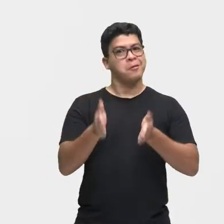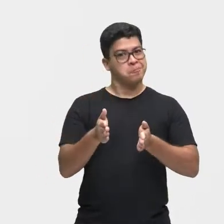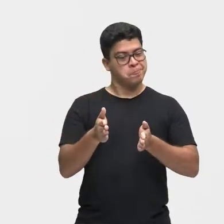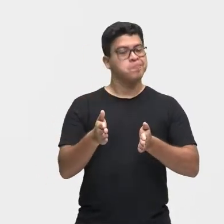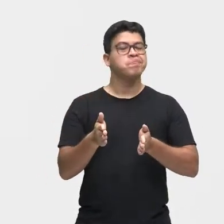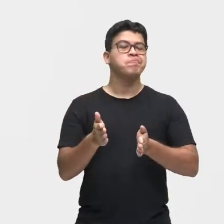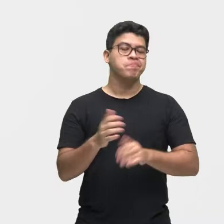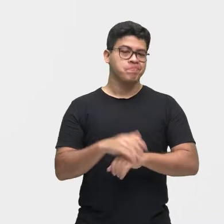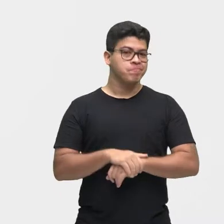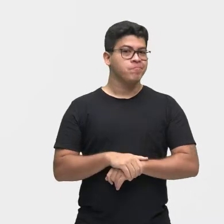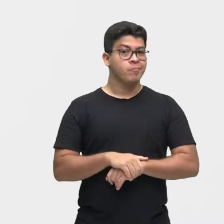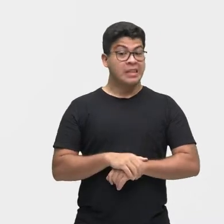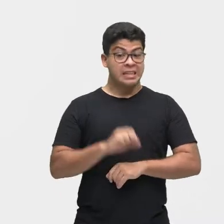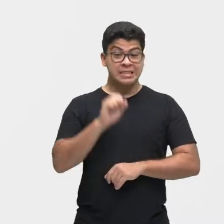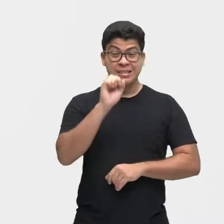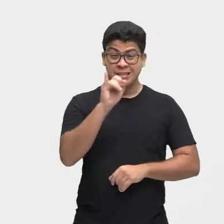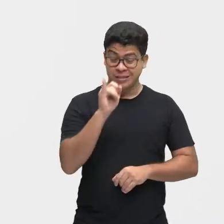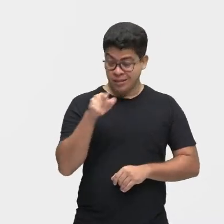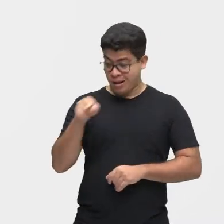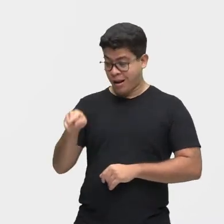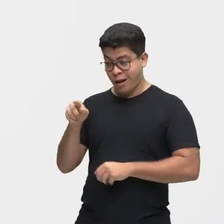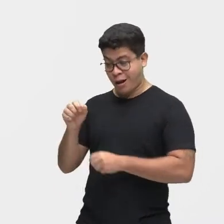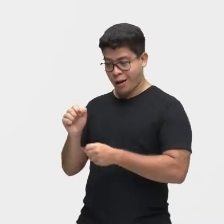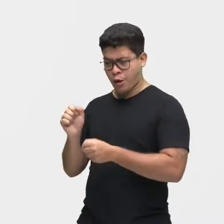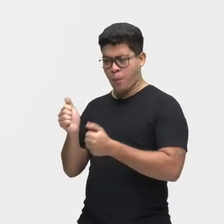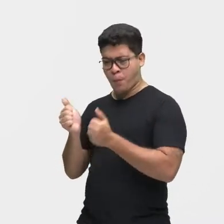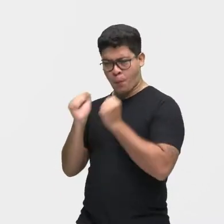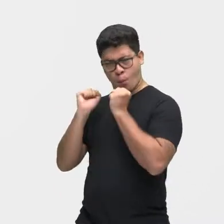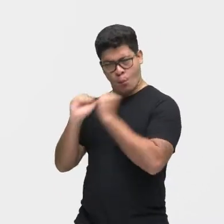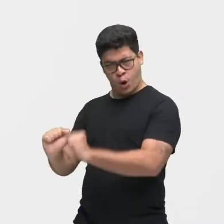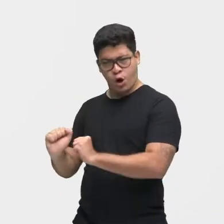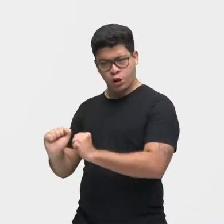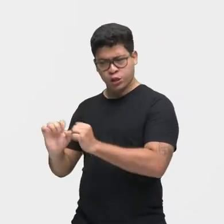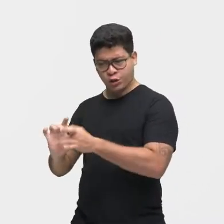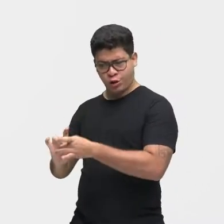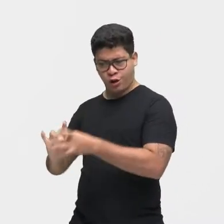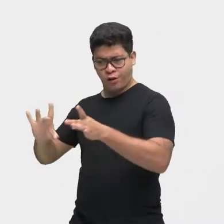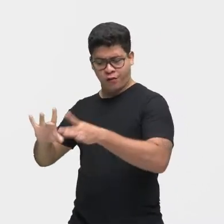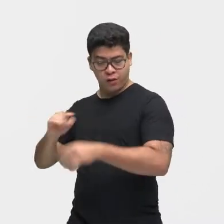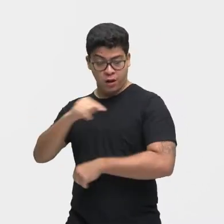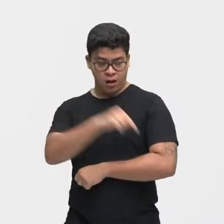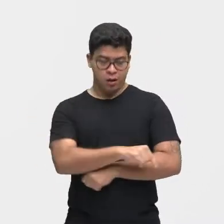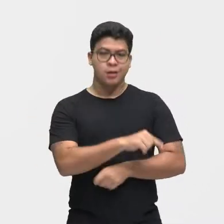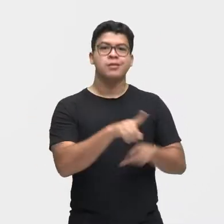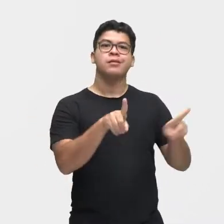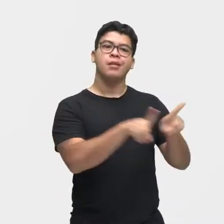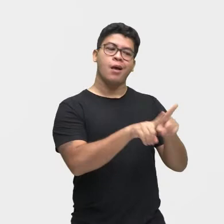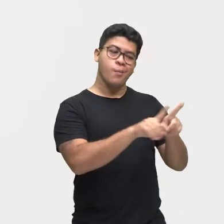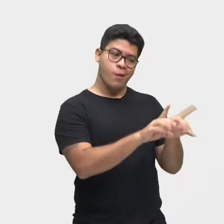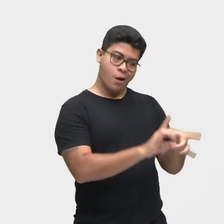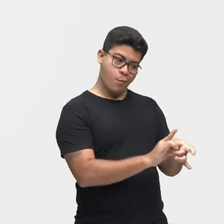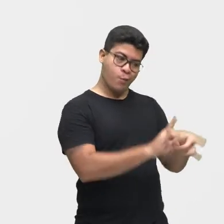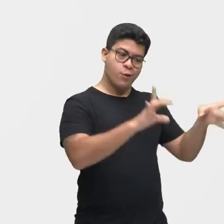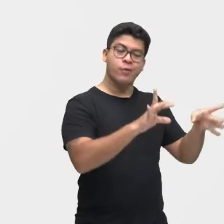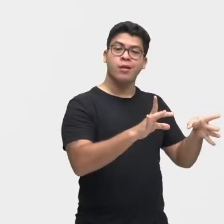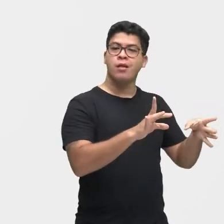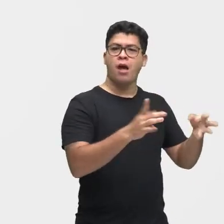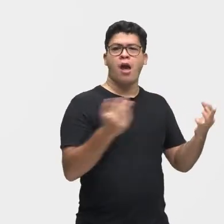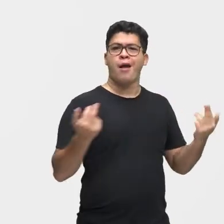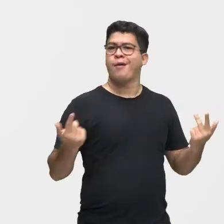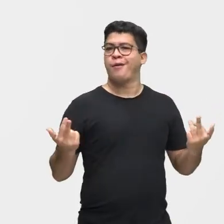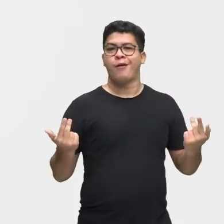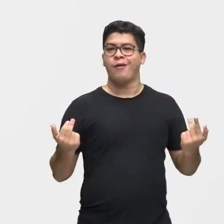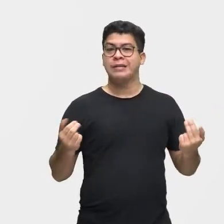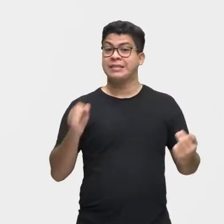era permitido também na esfera civil. E o que era ali proibido, da mesma forma, né? Então a gente vê aí